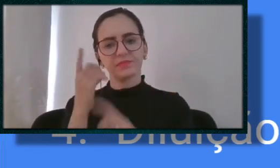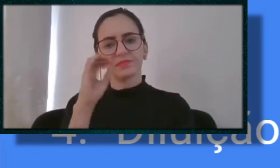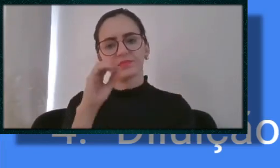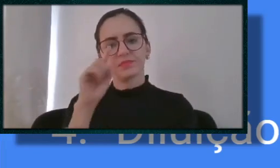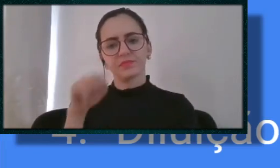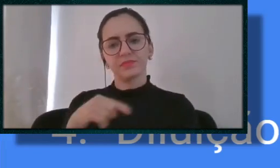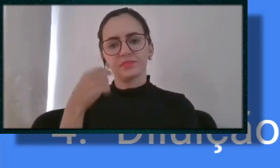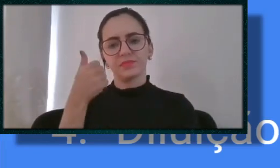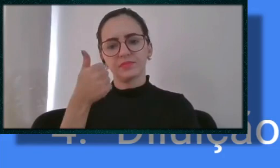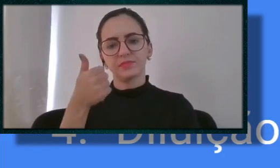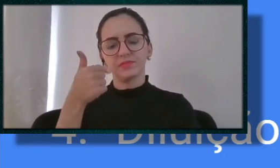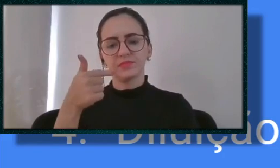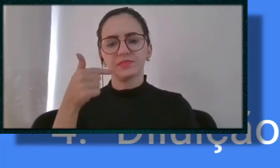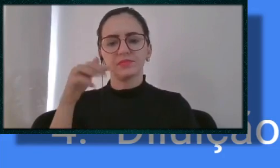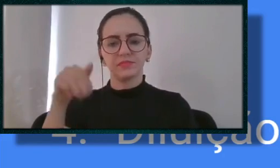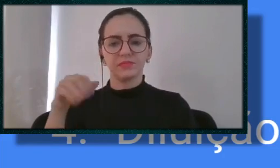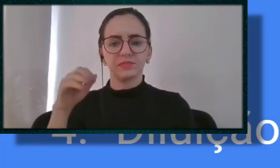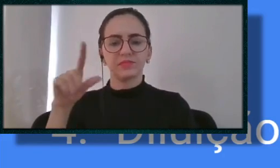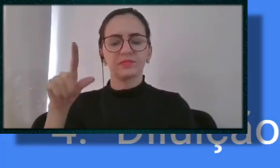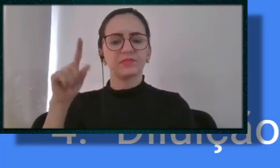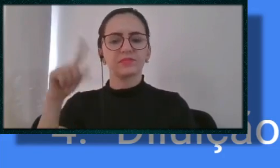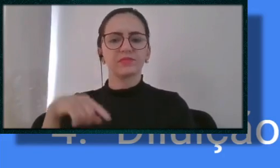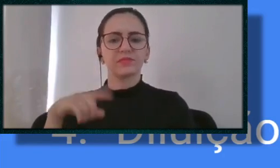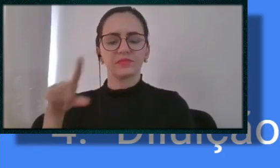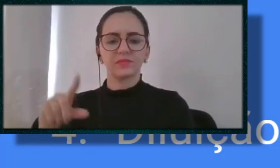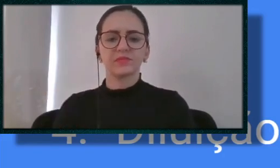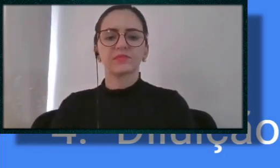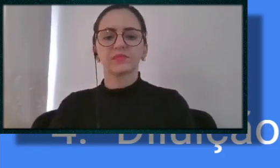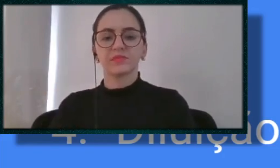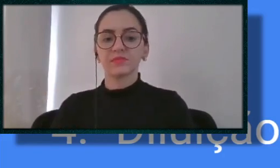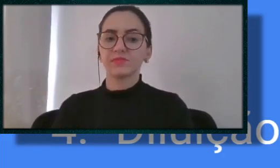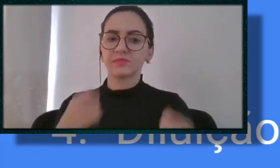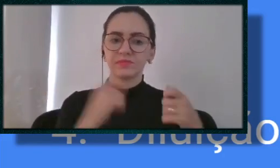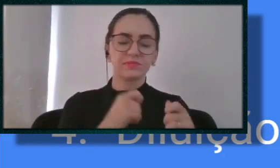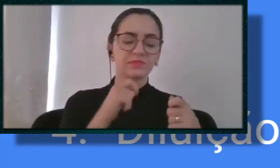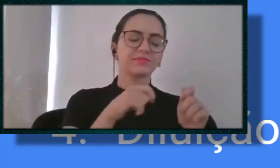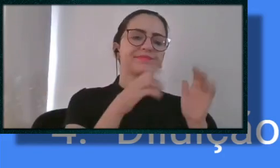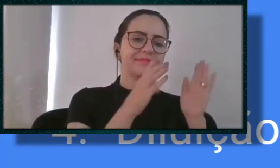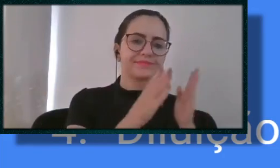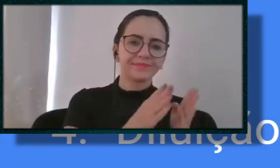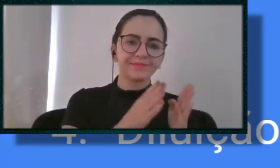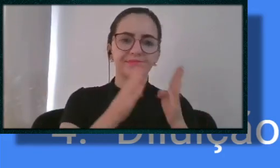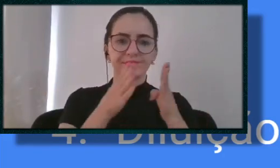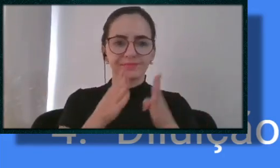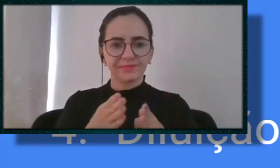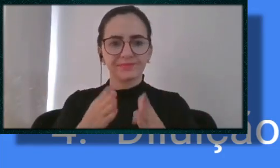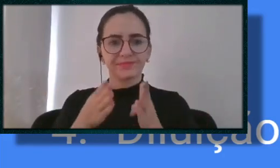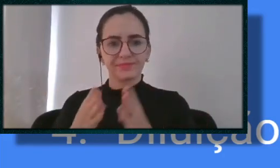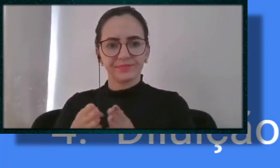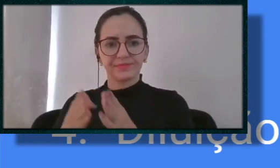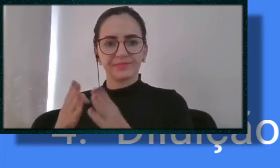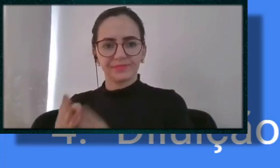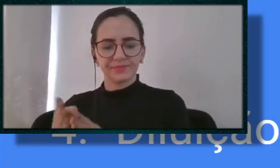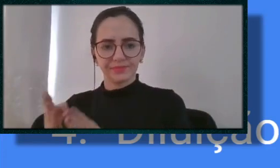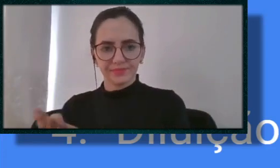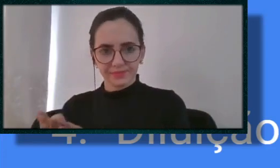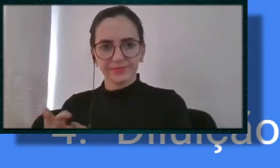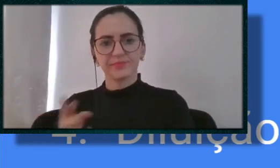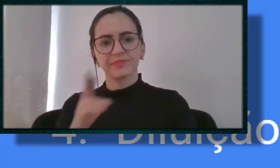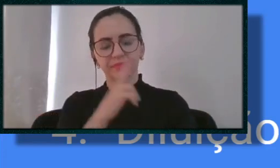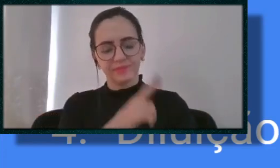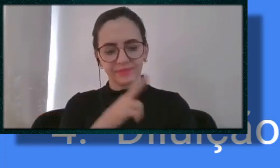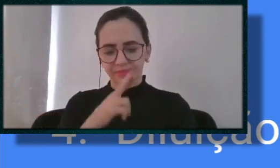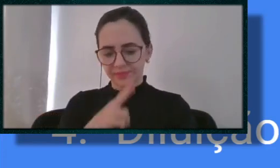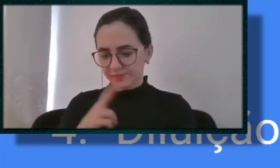gente, perceberam que aí é bastante informaçãozinha que a gente precisa ter atenção para não errar?